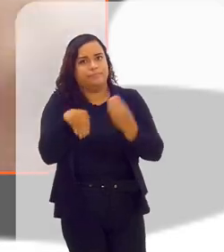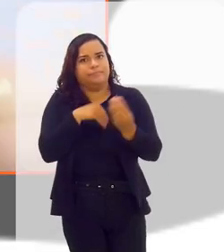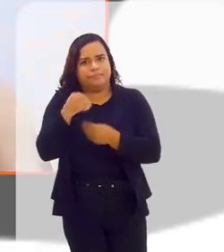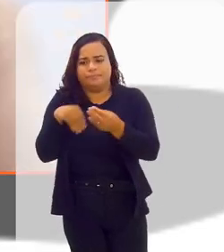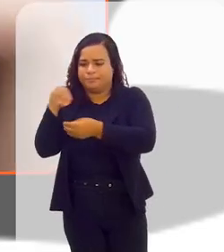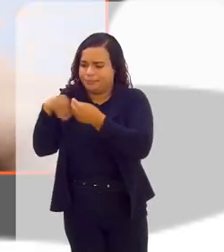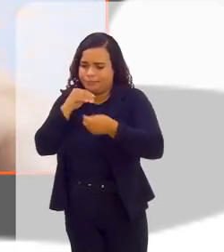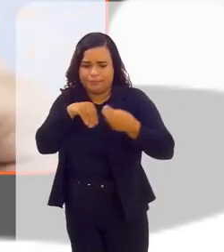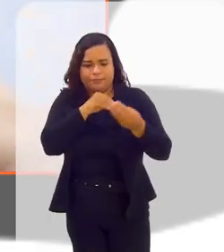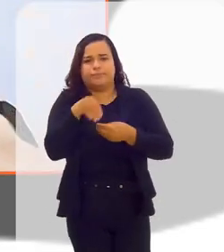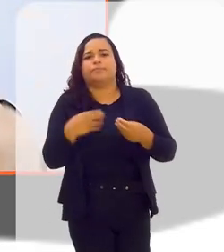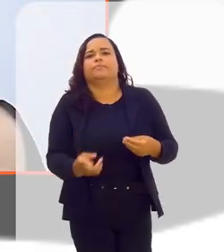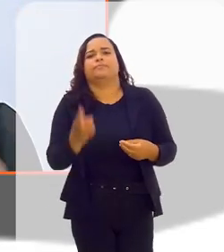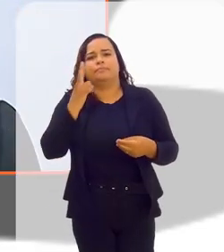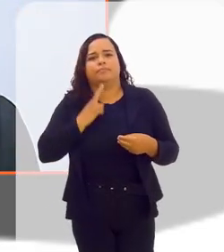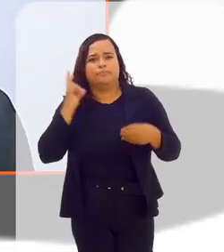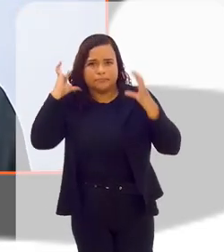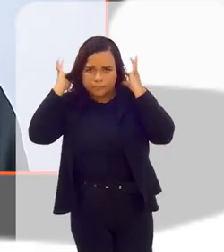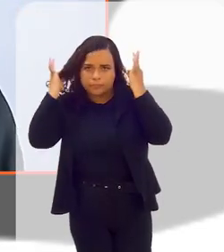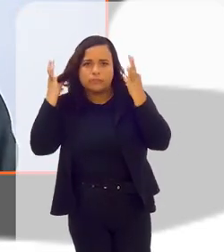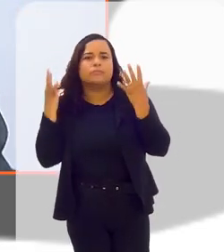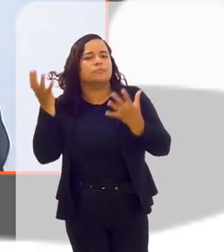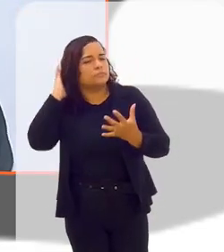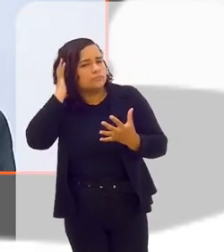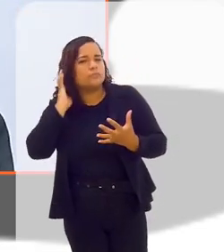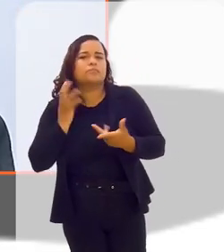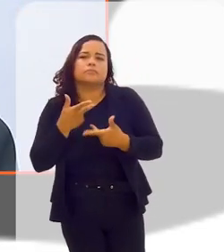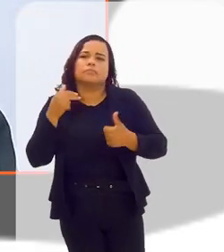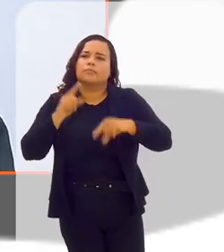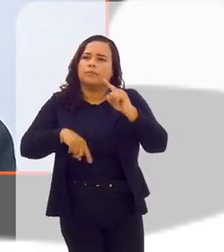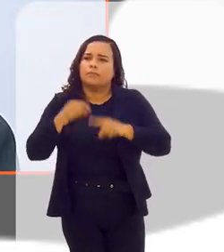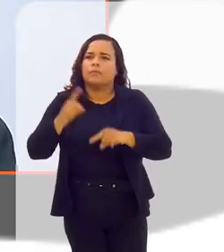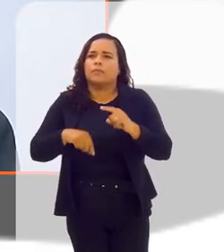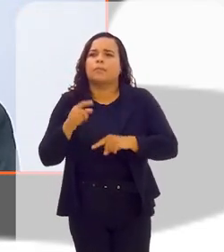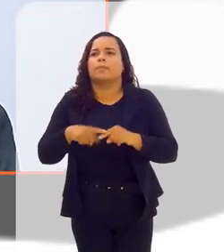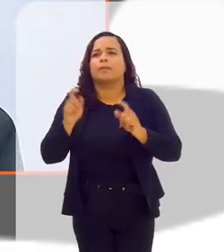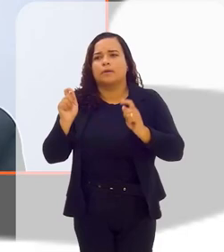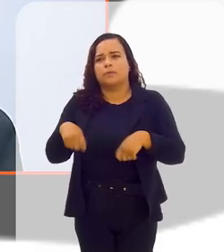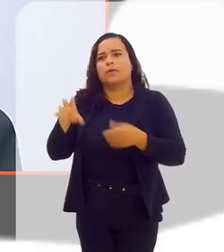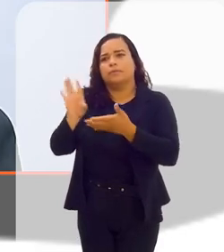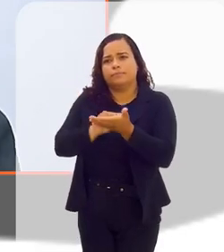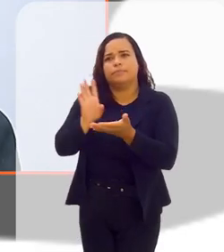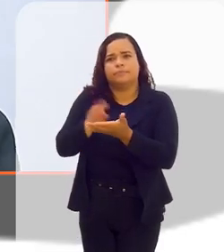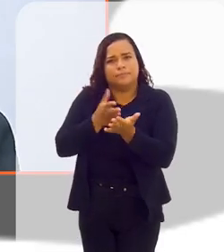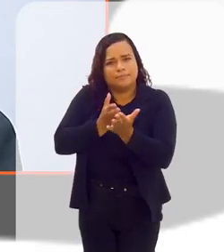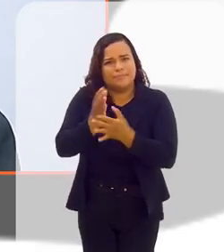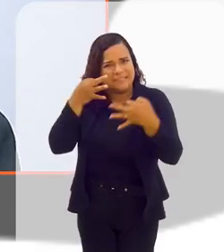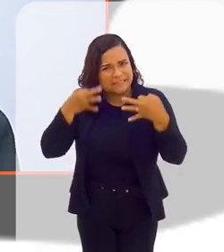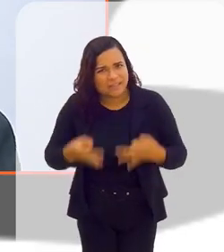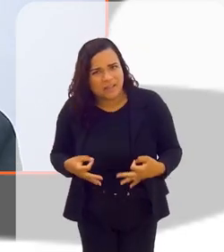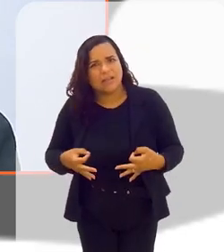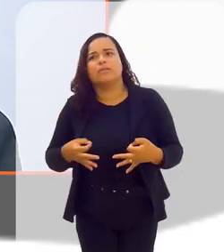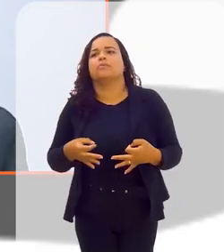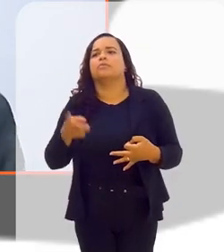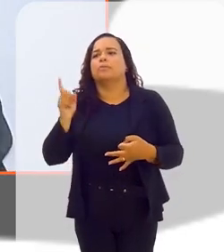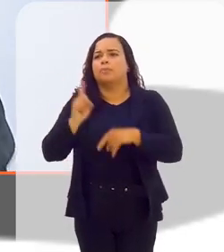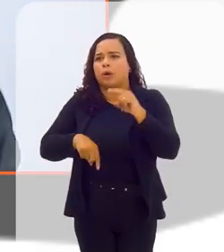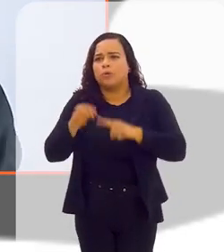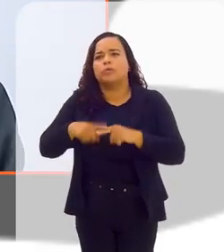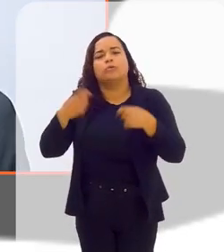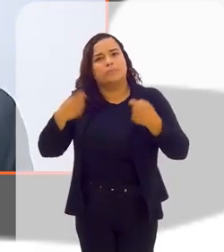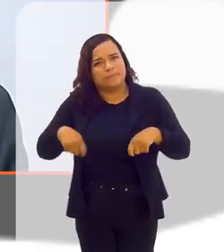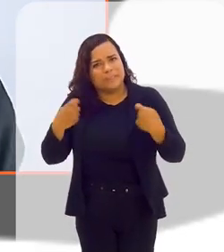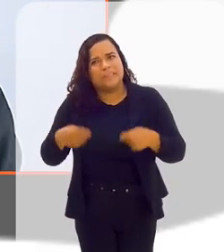são homogeneizadas para darem o resultado final de um produto sempre havendo a reprodutibilidade fidedigna, e